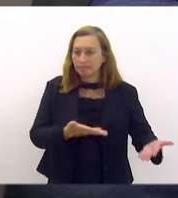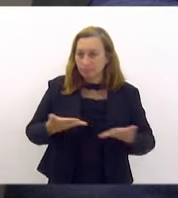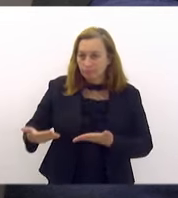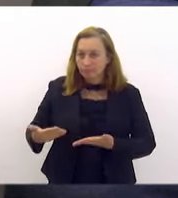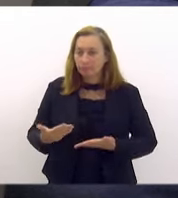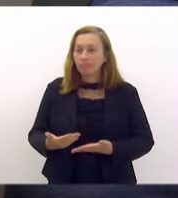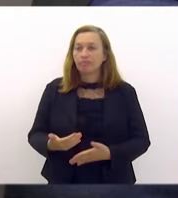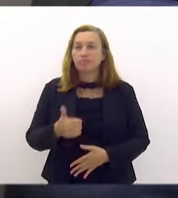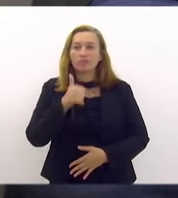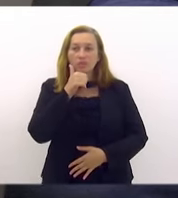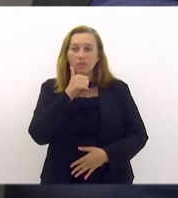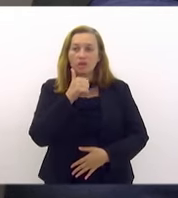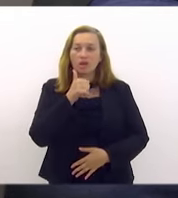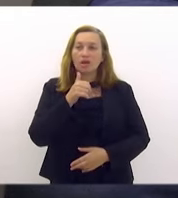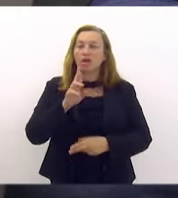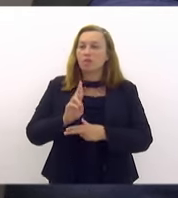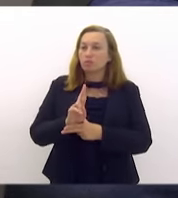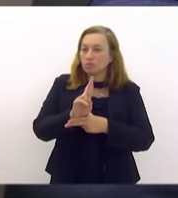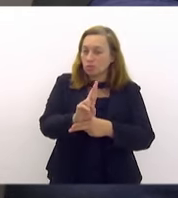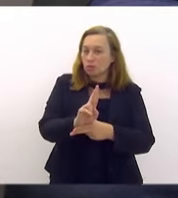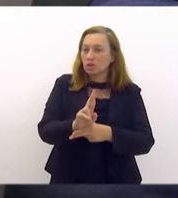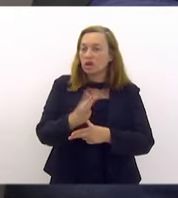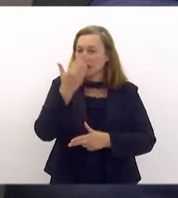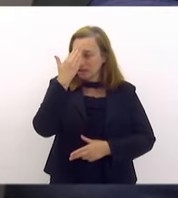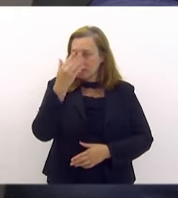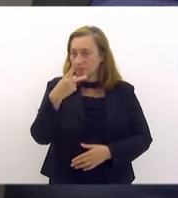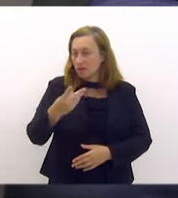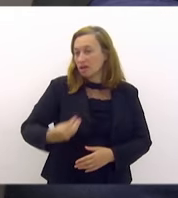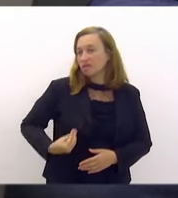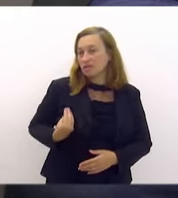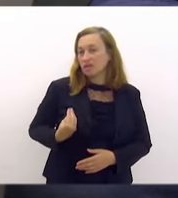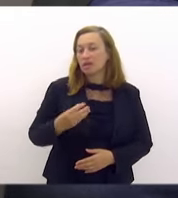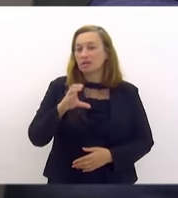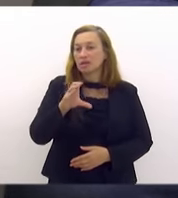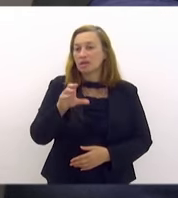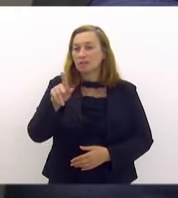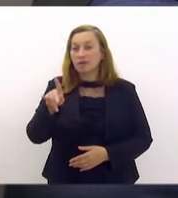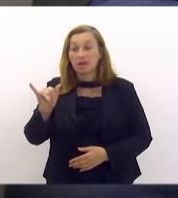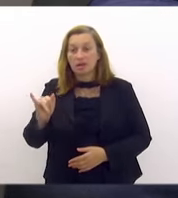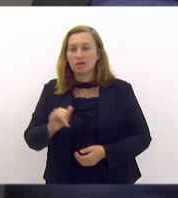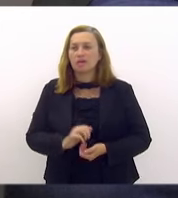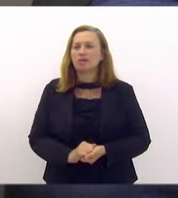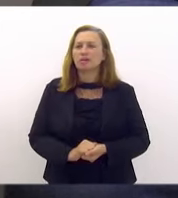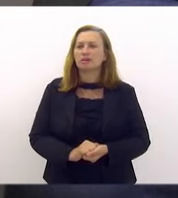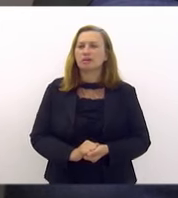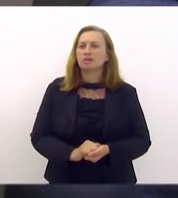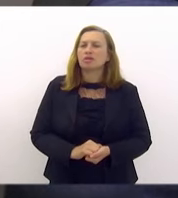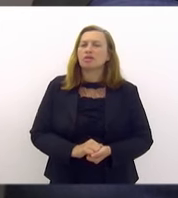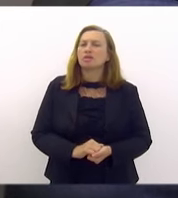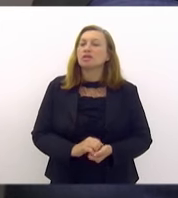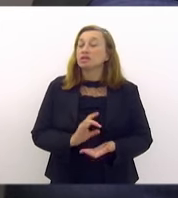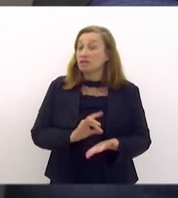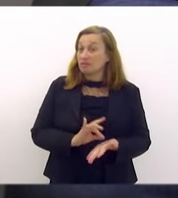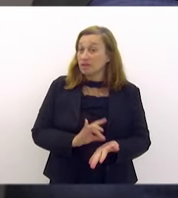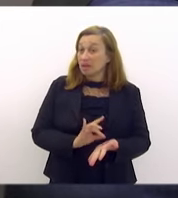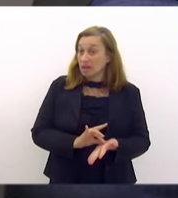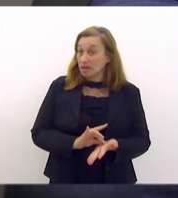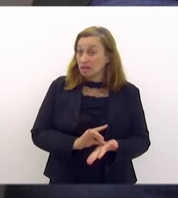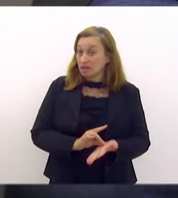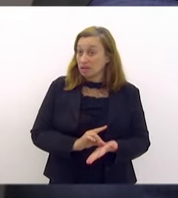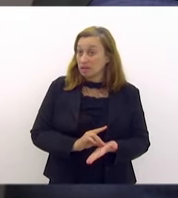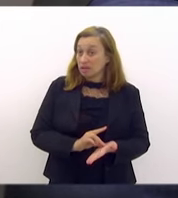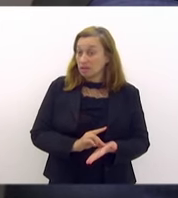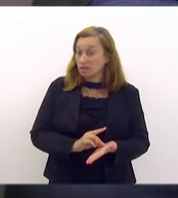Senhor e a senhora promotora agradecer pela presença aqui na nossa cpmi eh acho que a gente tá aqui na verdade na metade né do